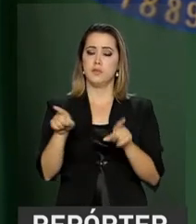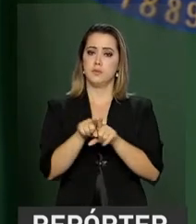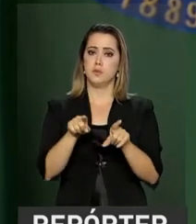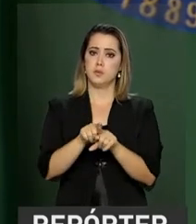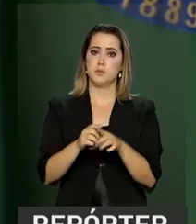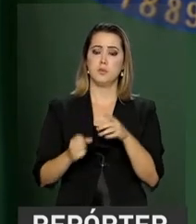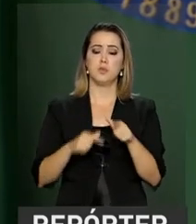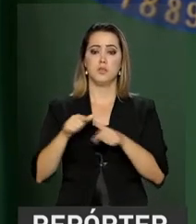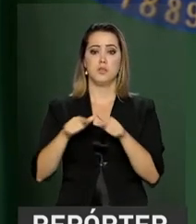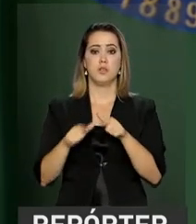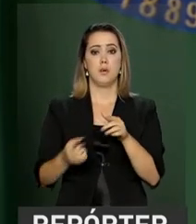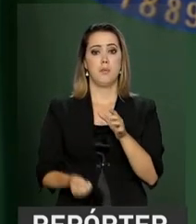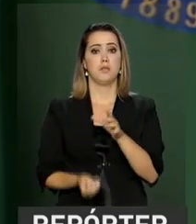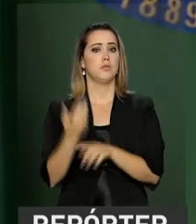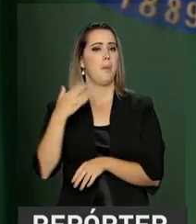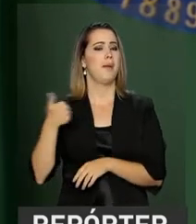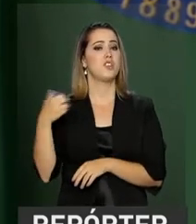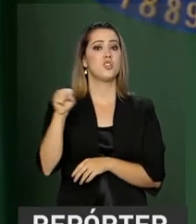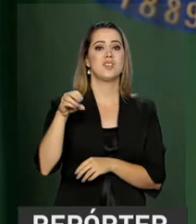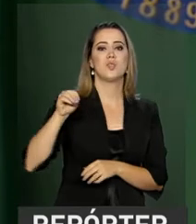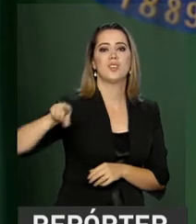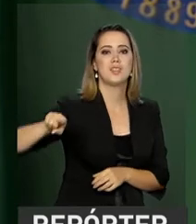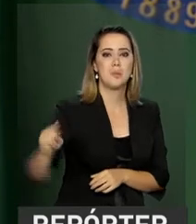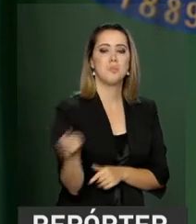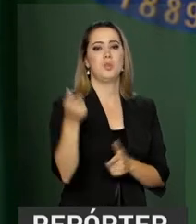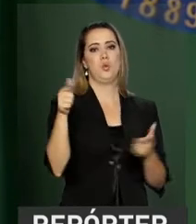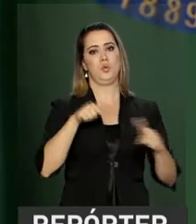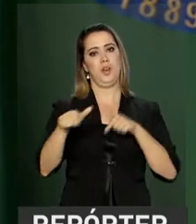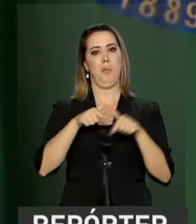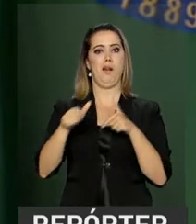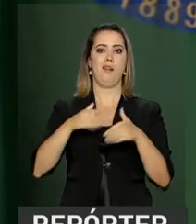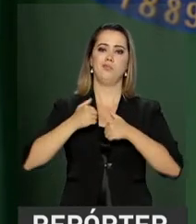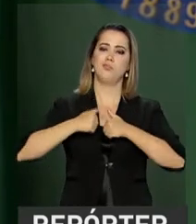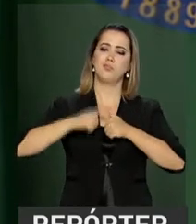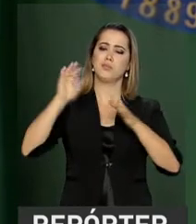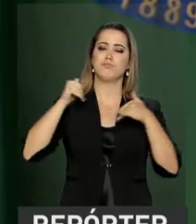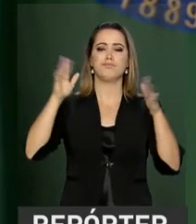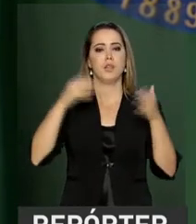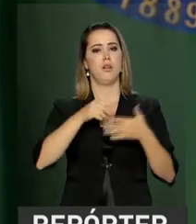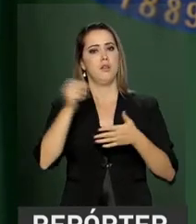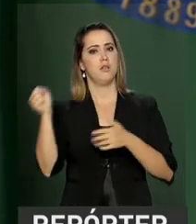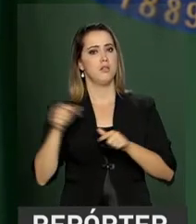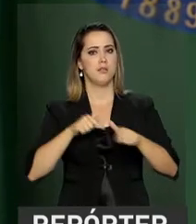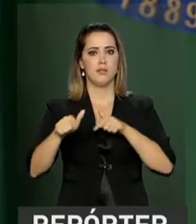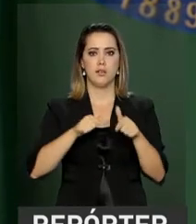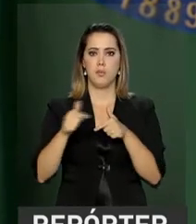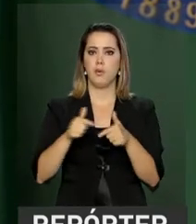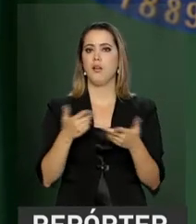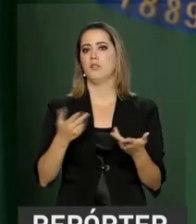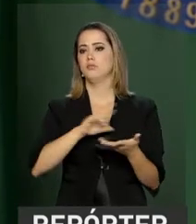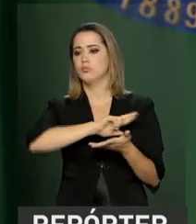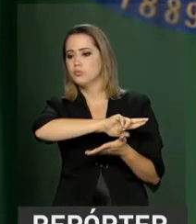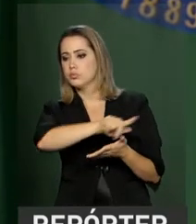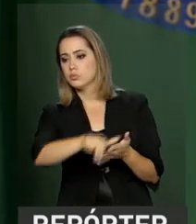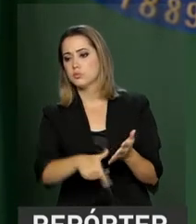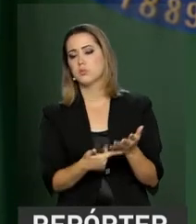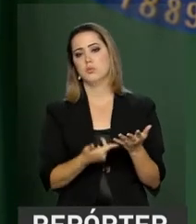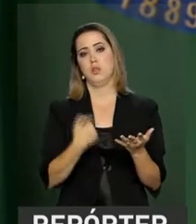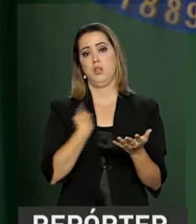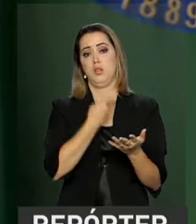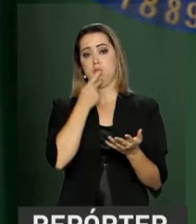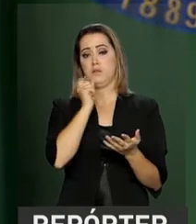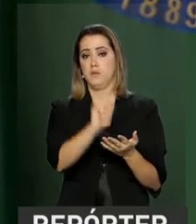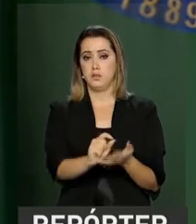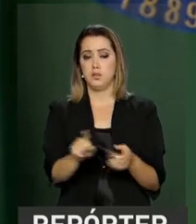180 mil pessoas diretos e centenas de milhares de empregos indiretos estamos